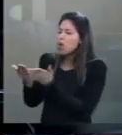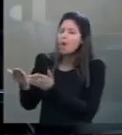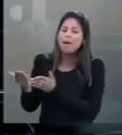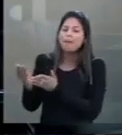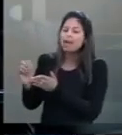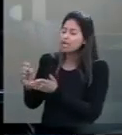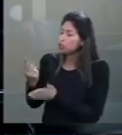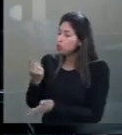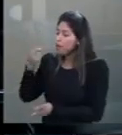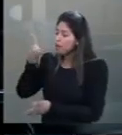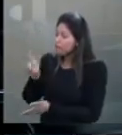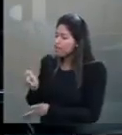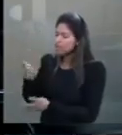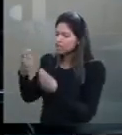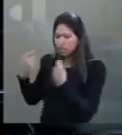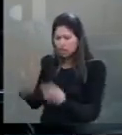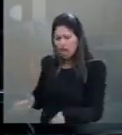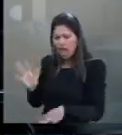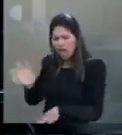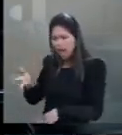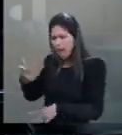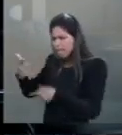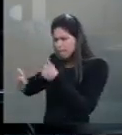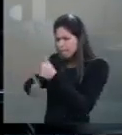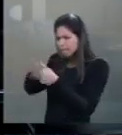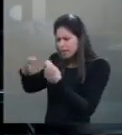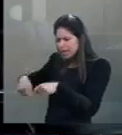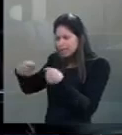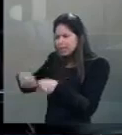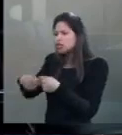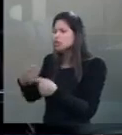já precisou de um médico, de um advogado,